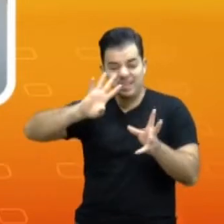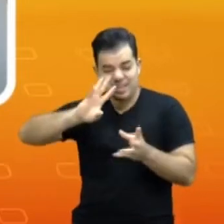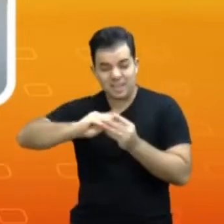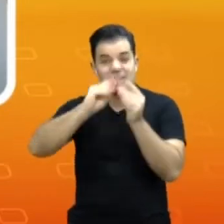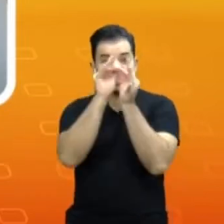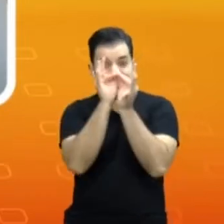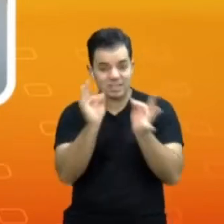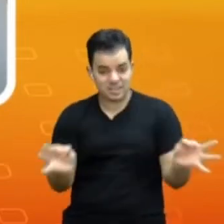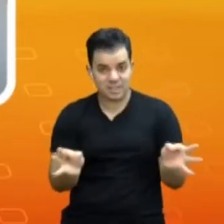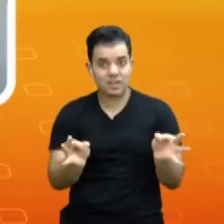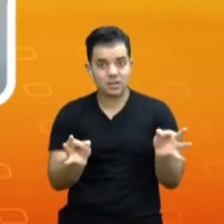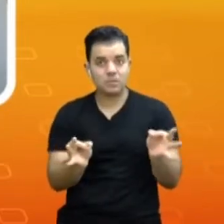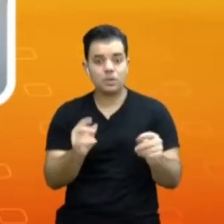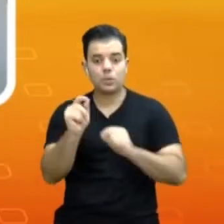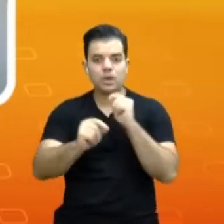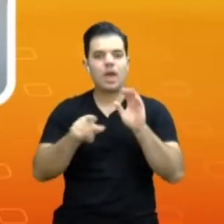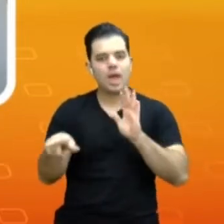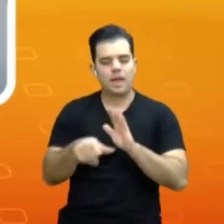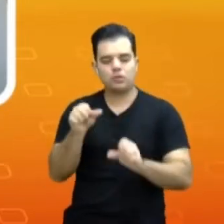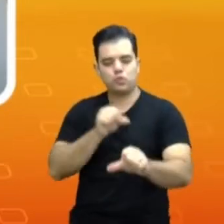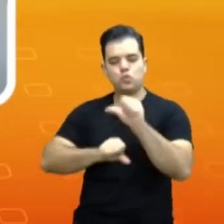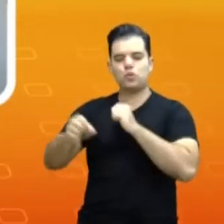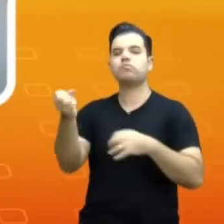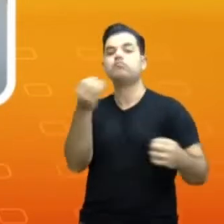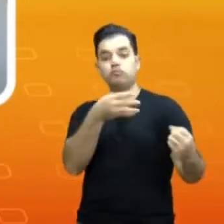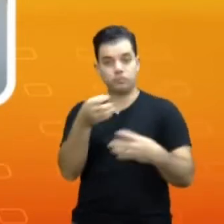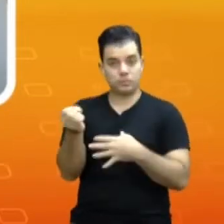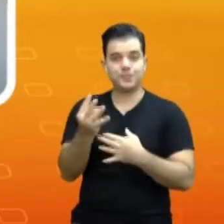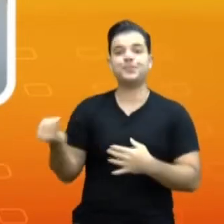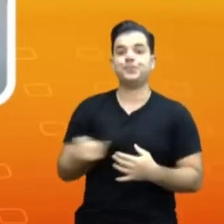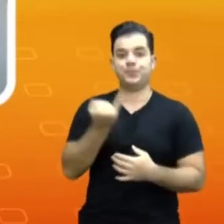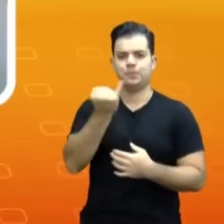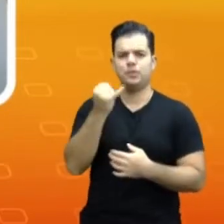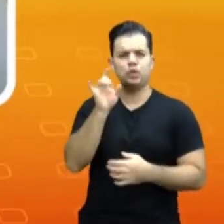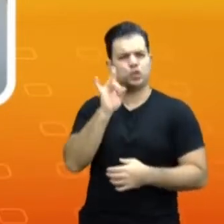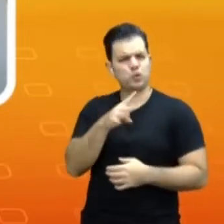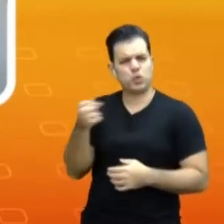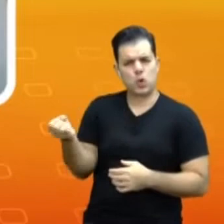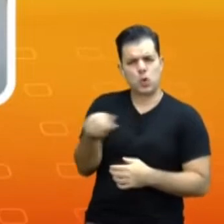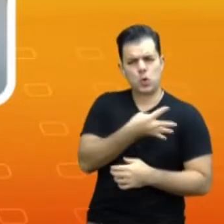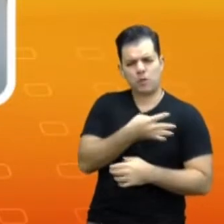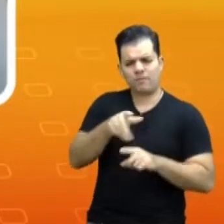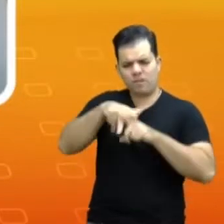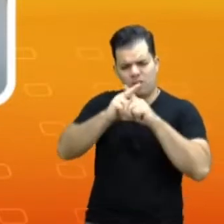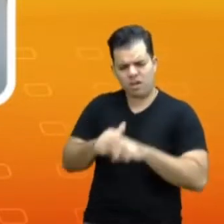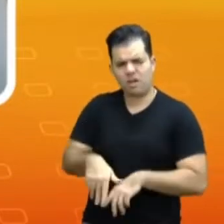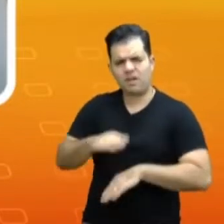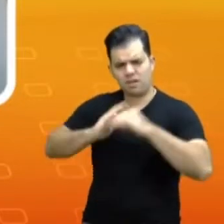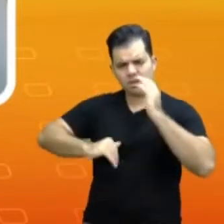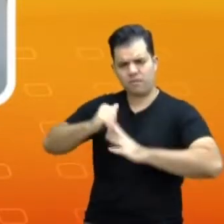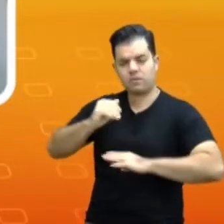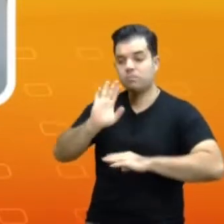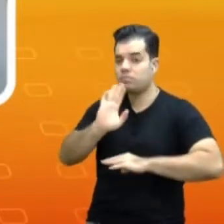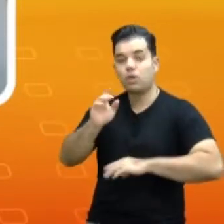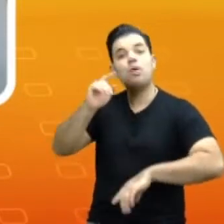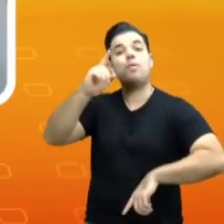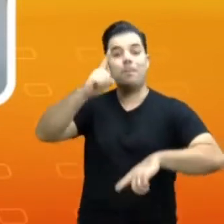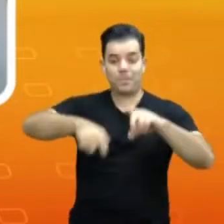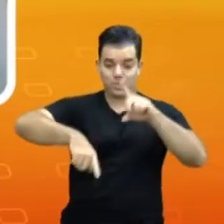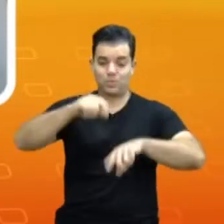simplificar, gerar possibilidades de inovação. Né? Não só uma inovação ali de uso dos recursos, mas uma inovação de produto mesmo.